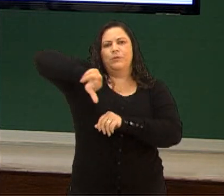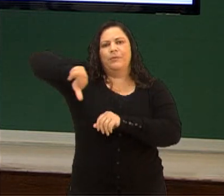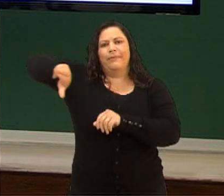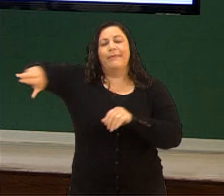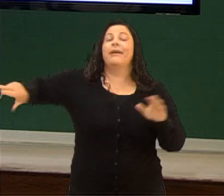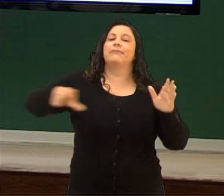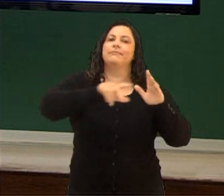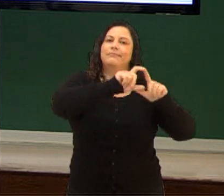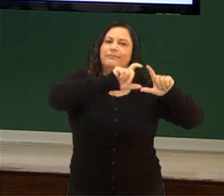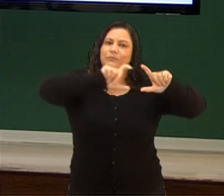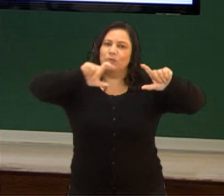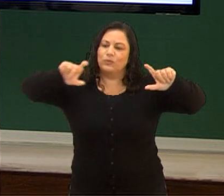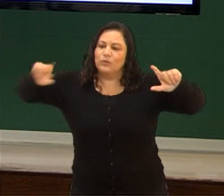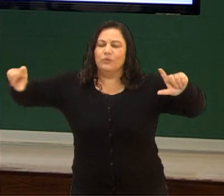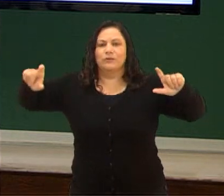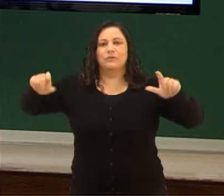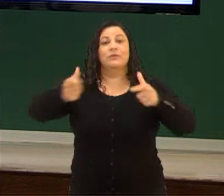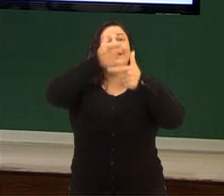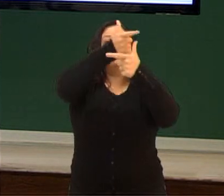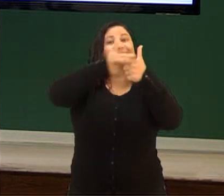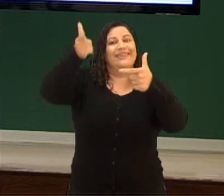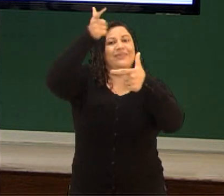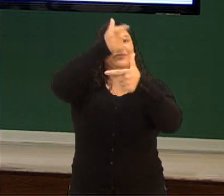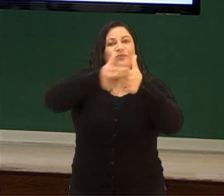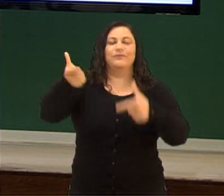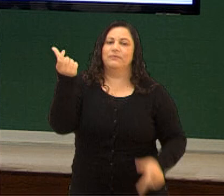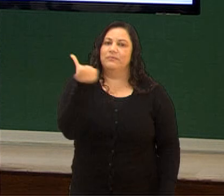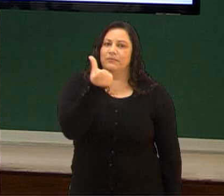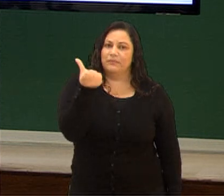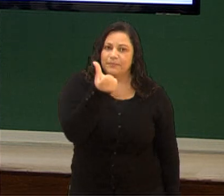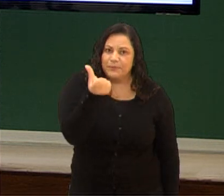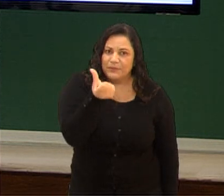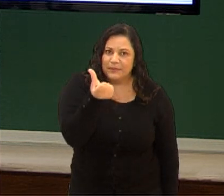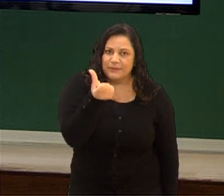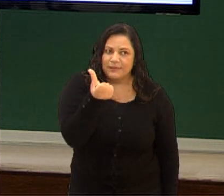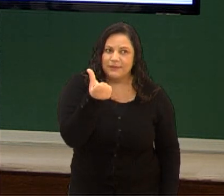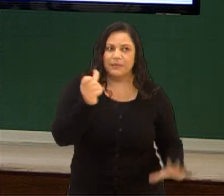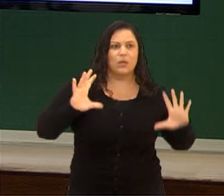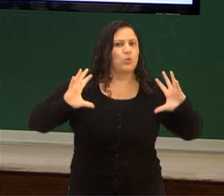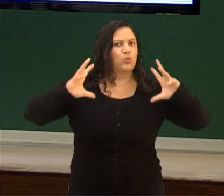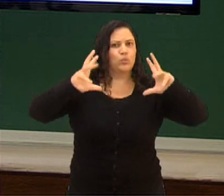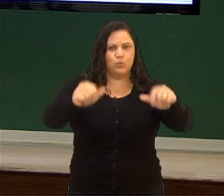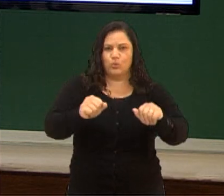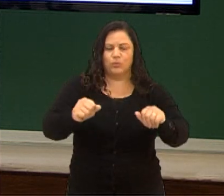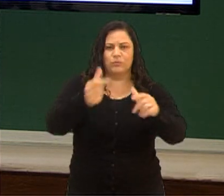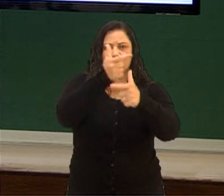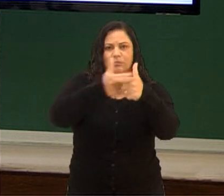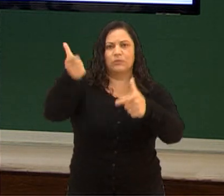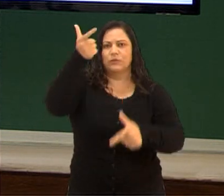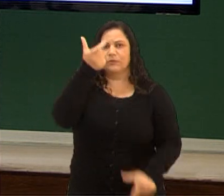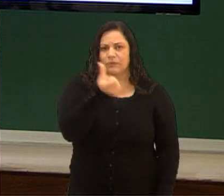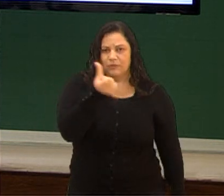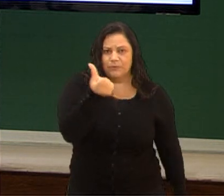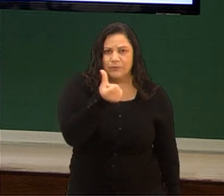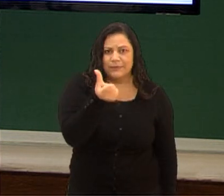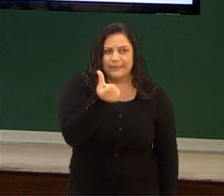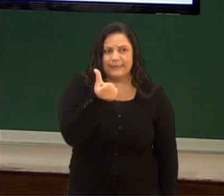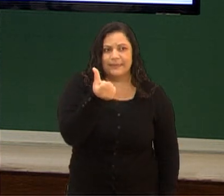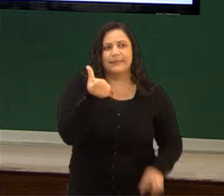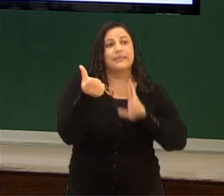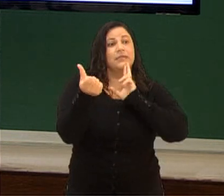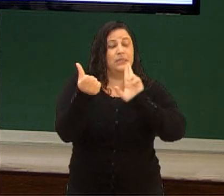transposta dos cofatores e dividir por 6. Todos os elementos estão divididos por 6. E aqui